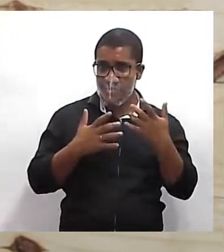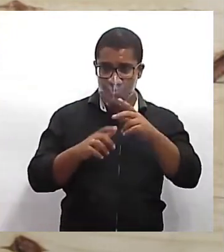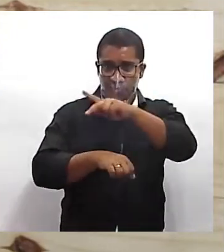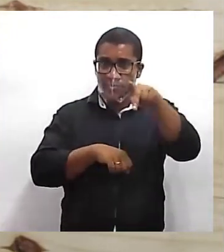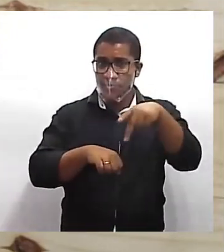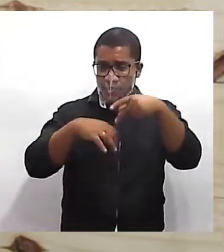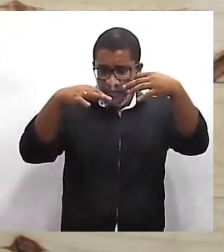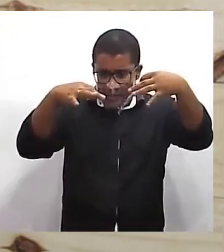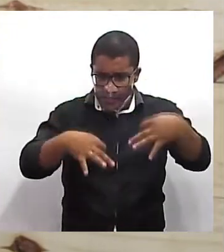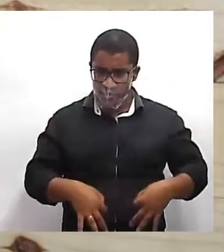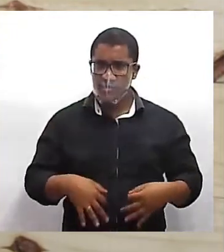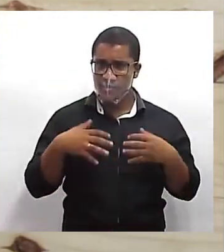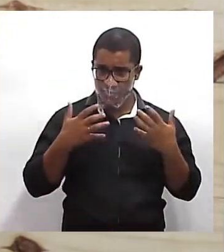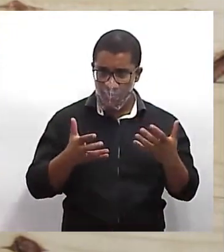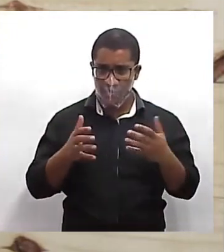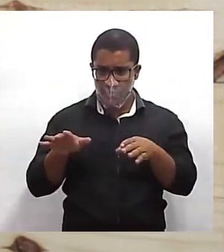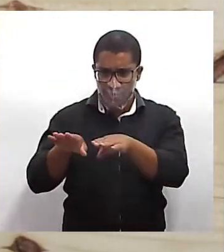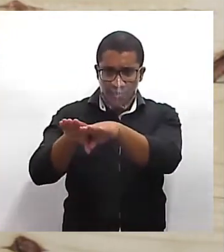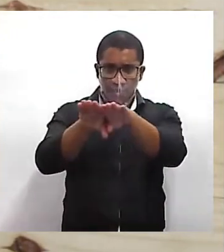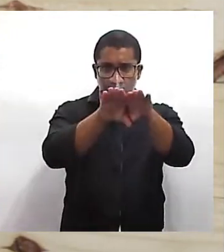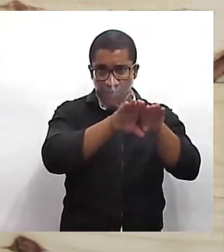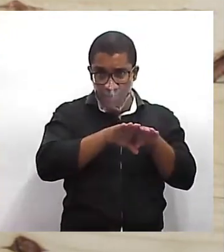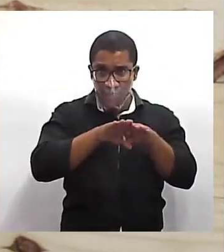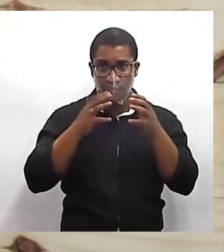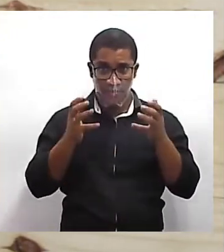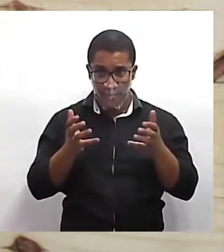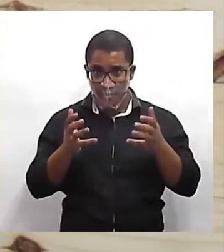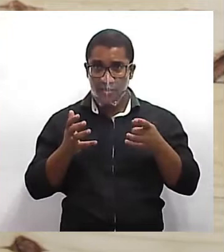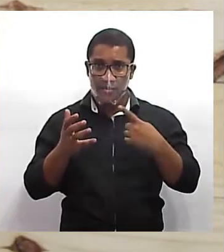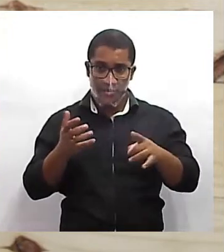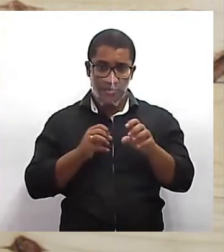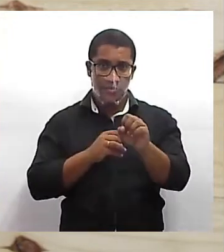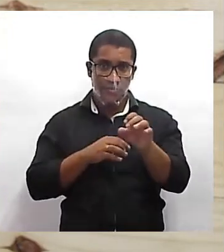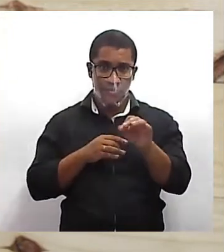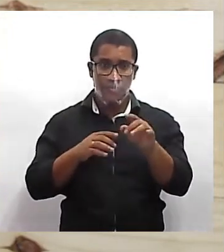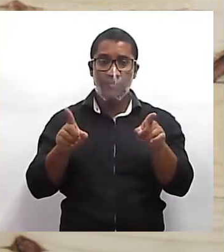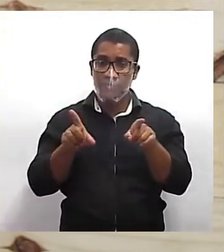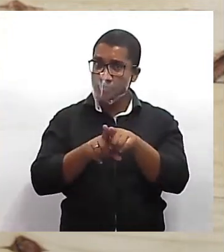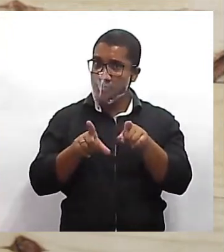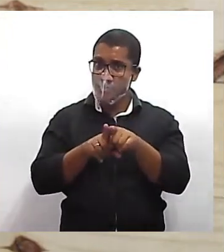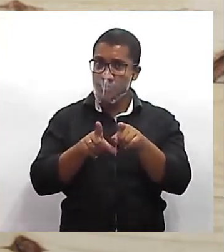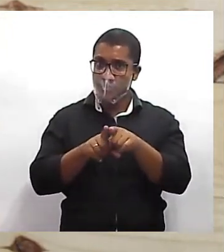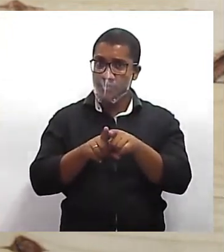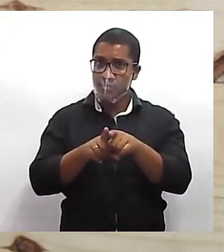mais justo, mais igualitário, onde a educação de fato possa trazer